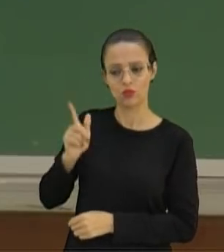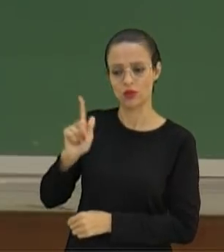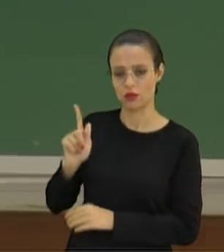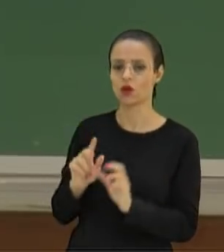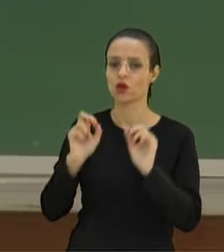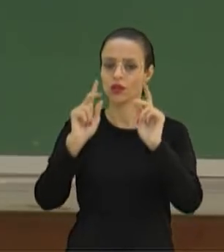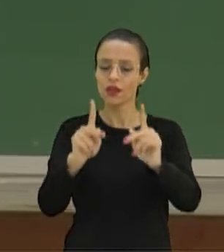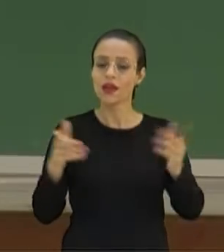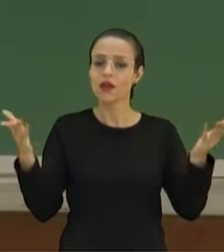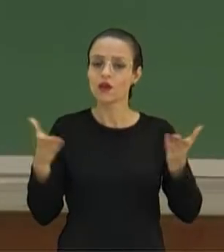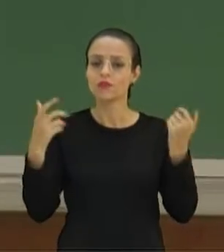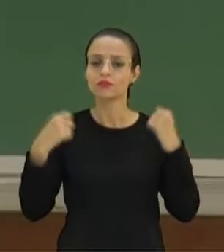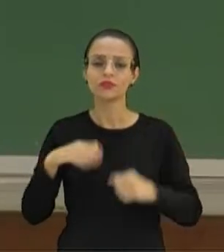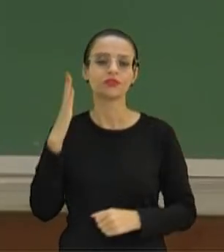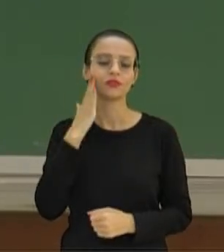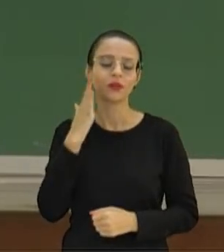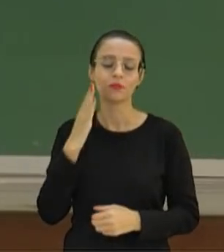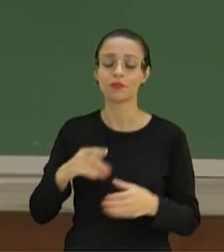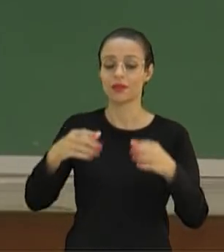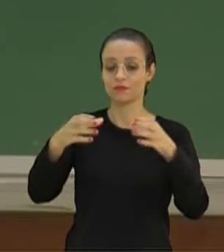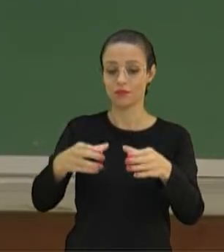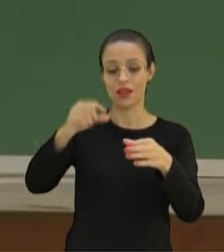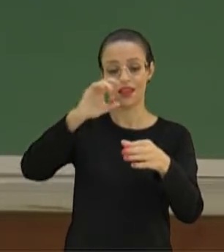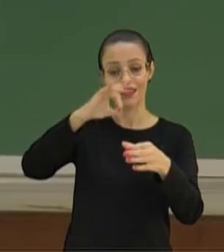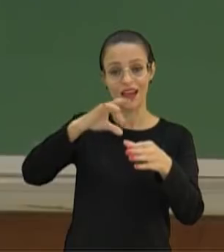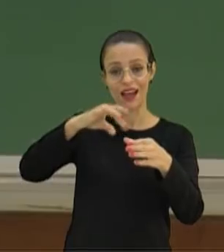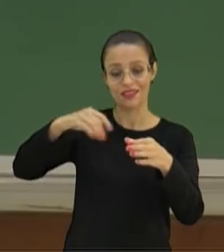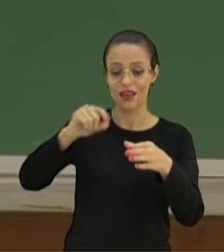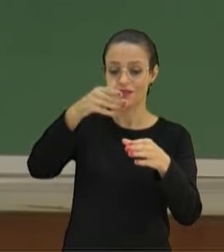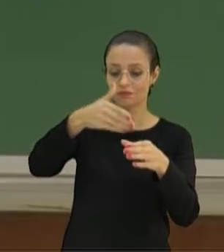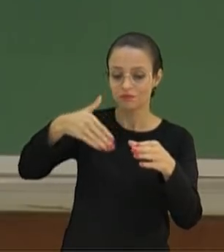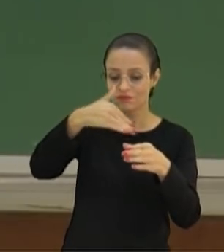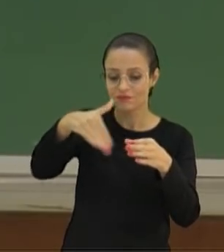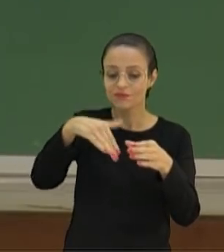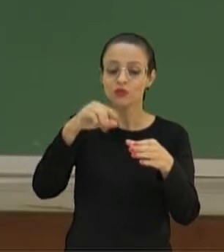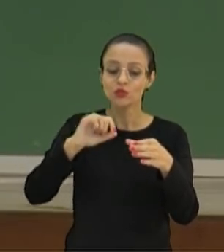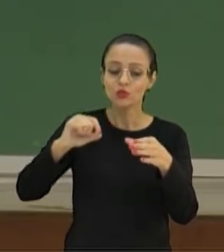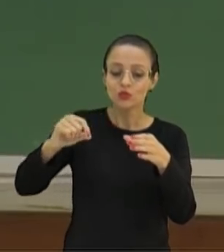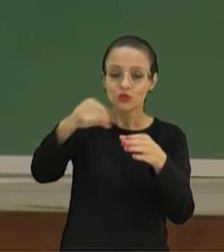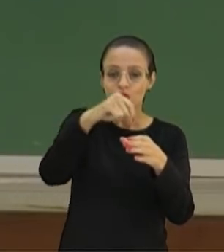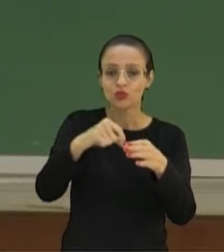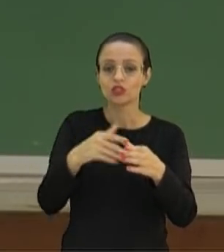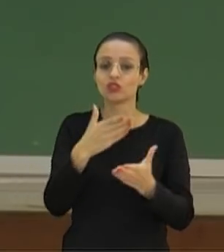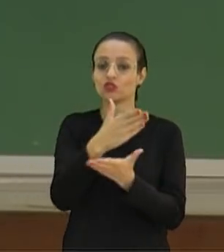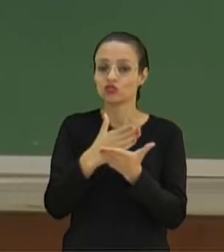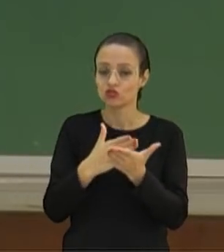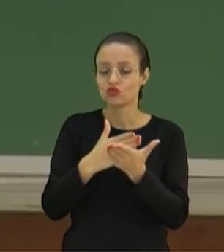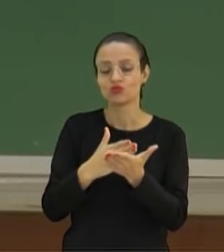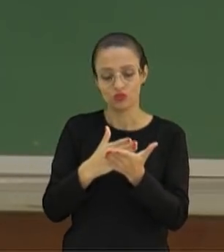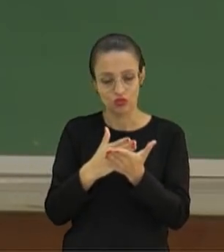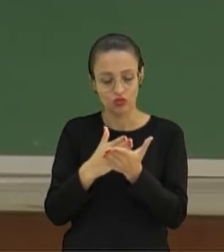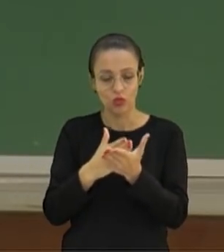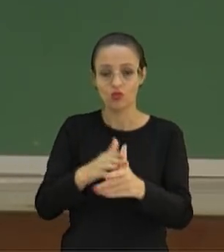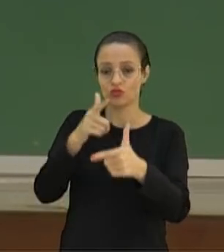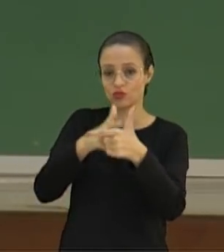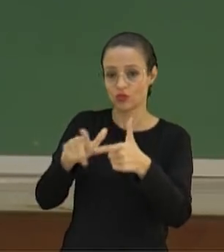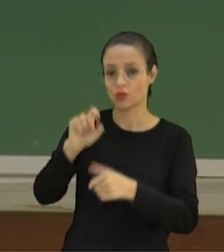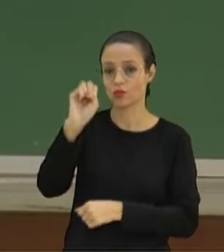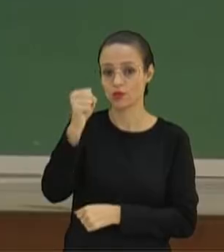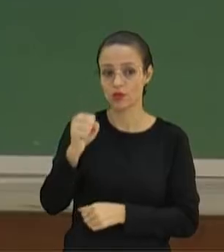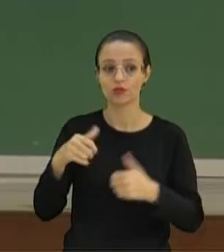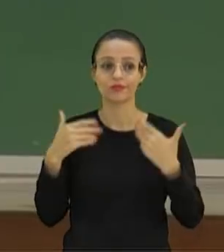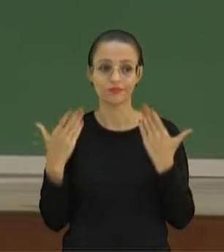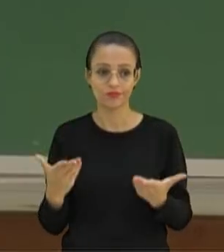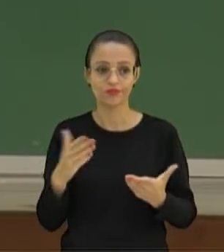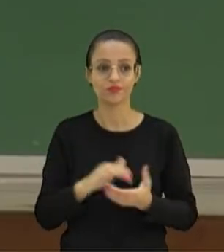gramas. Agora eu preciso saber o peso de cada fatia. Então, ele falou que ele dividiu por 8. Então, o que a gente